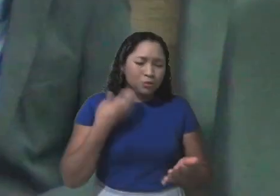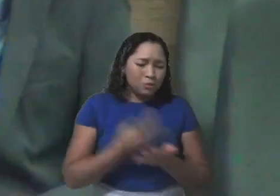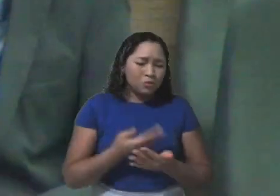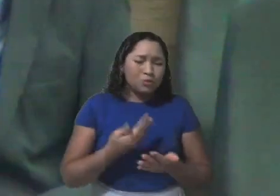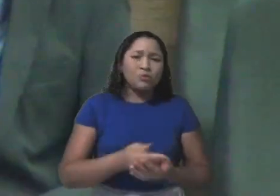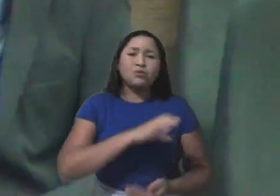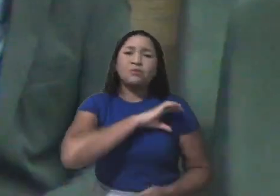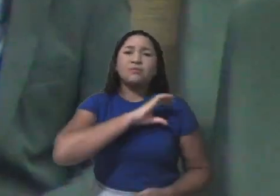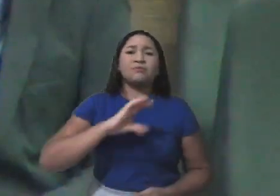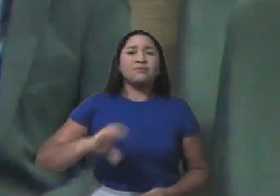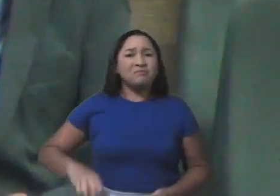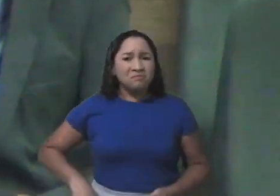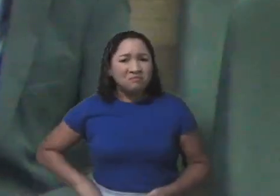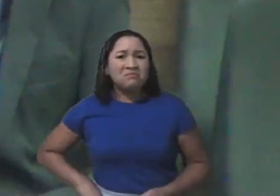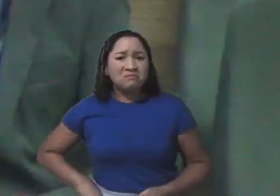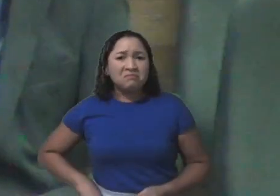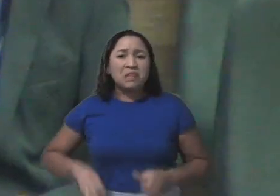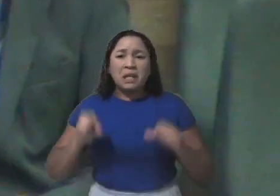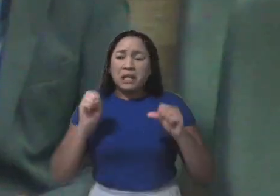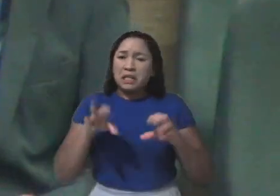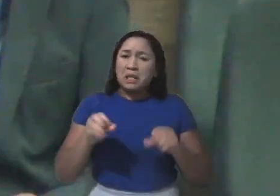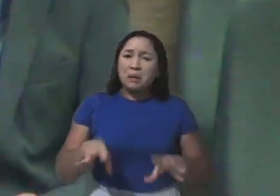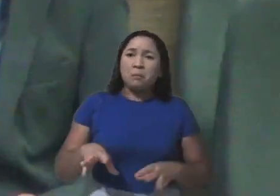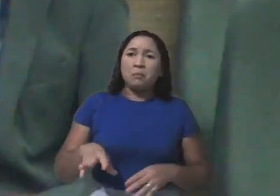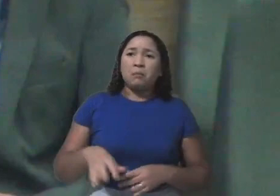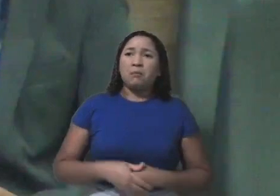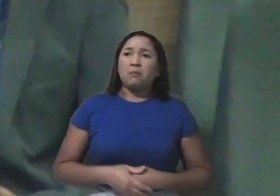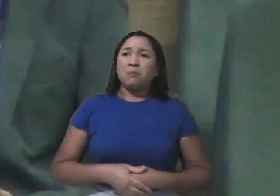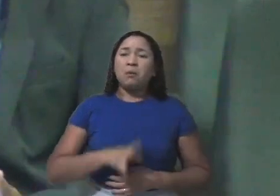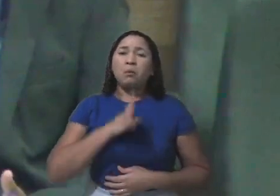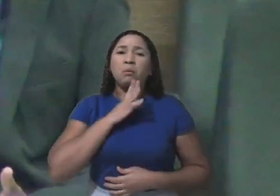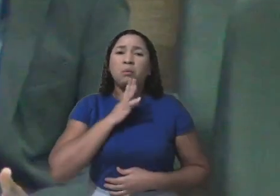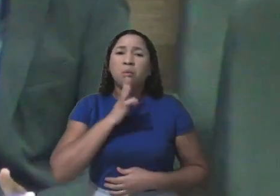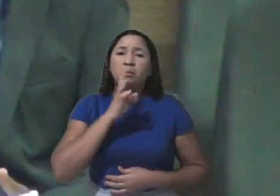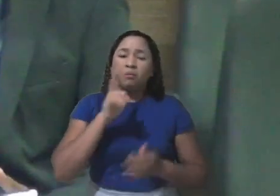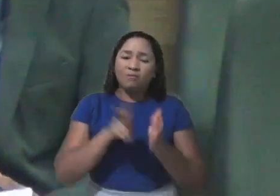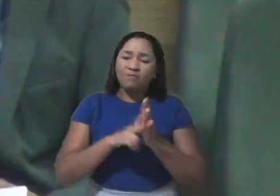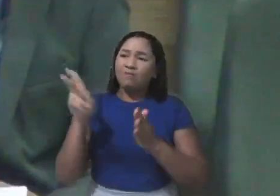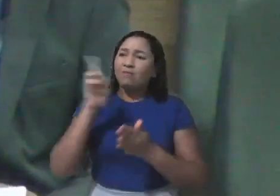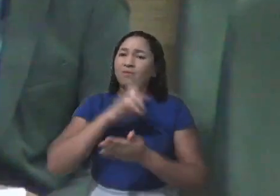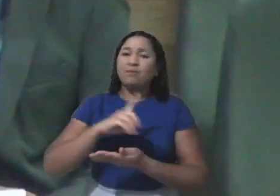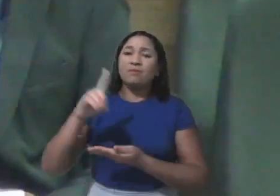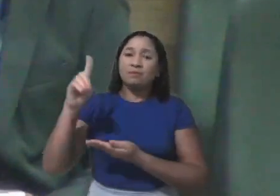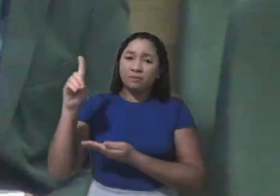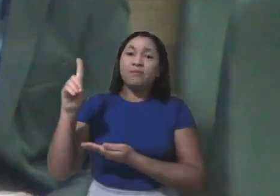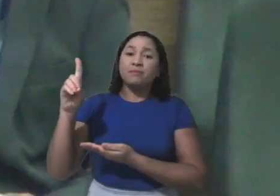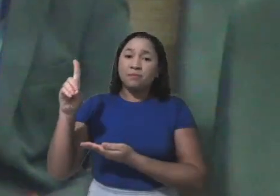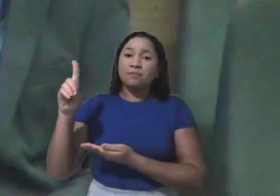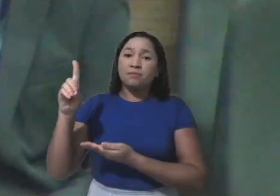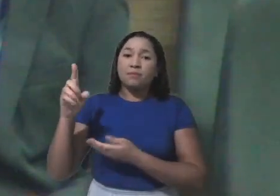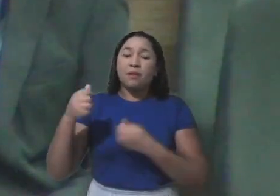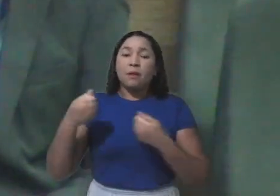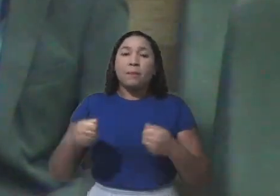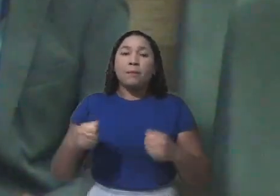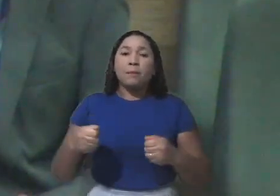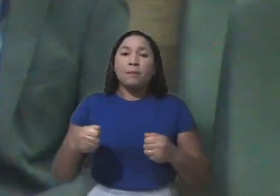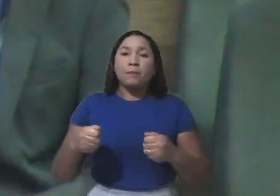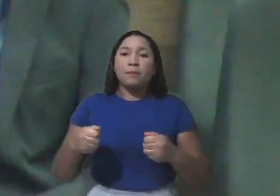evoluir nos ensinamentos e no conhecimento de Deus, porque ainda precisavam